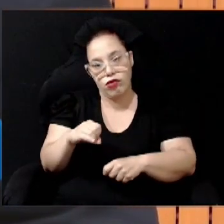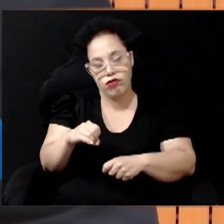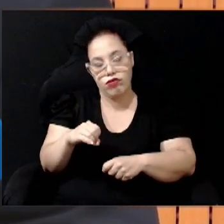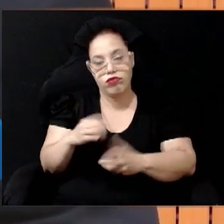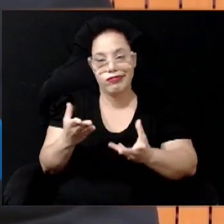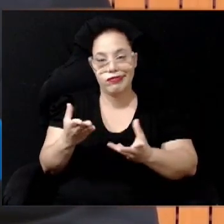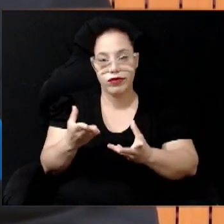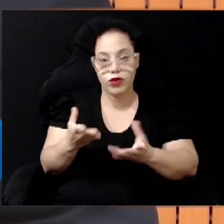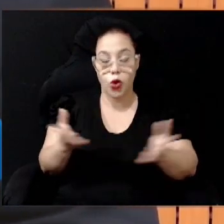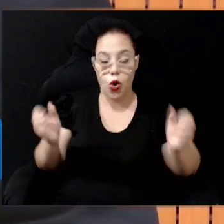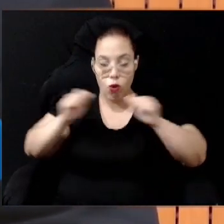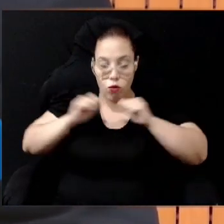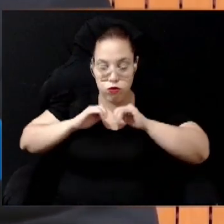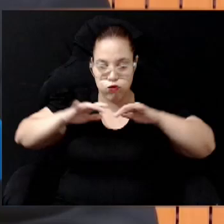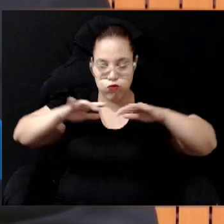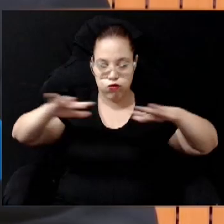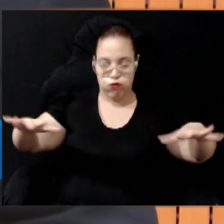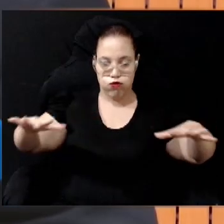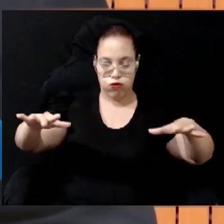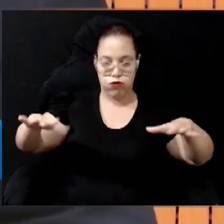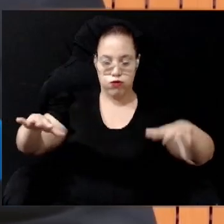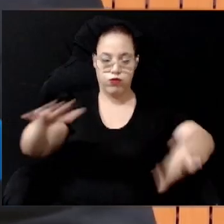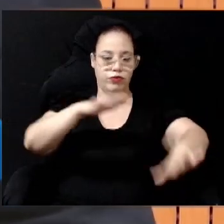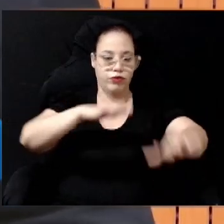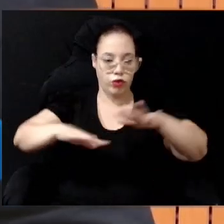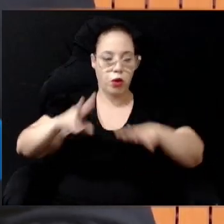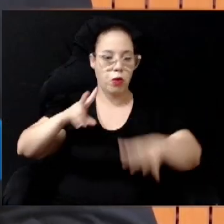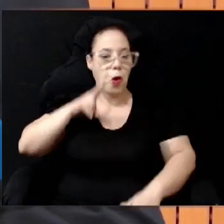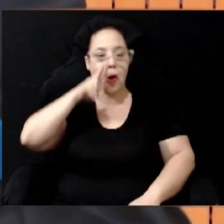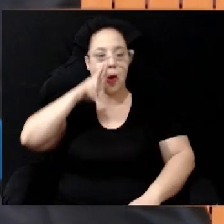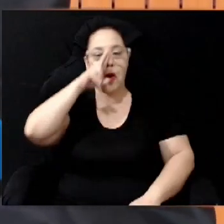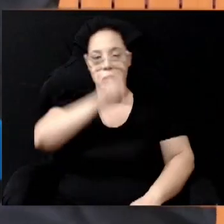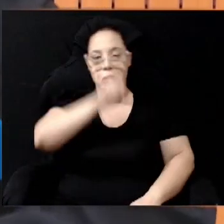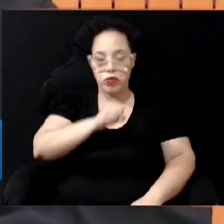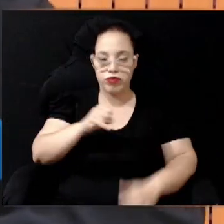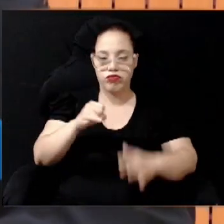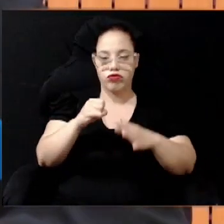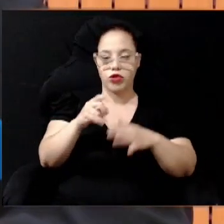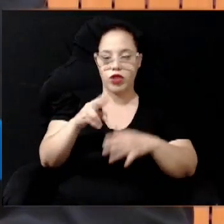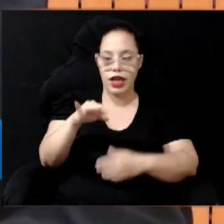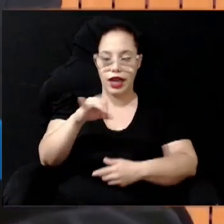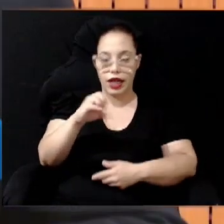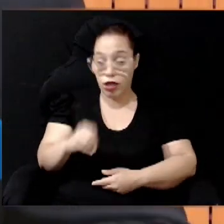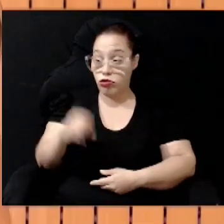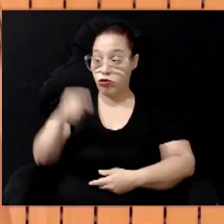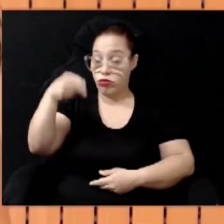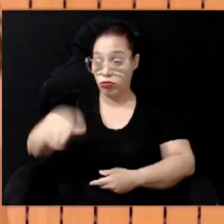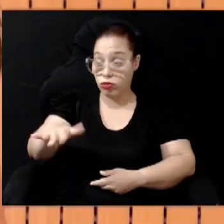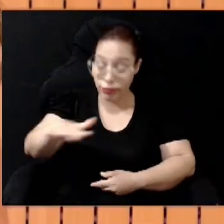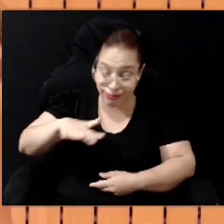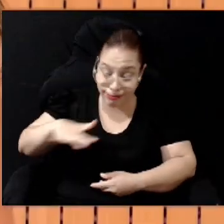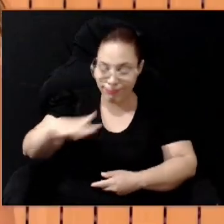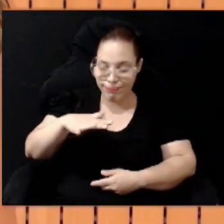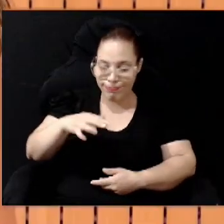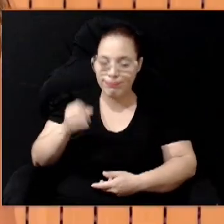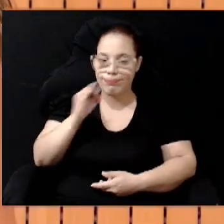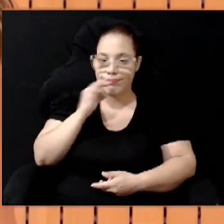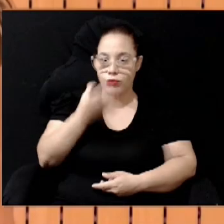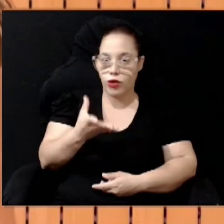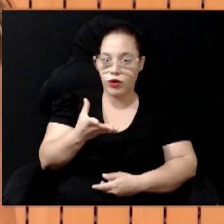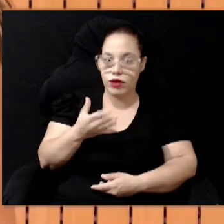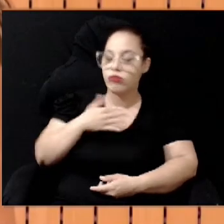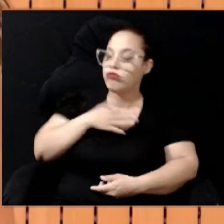pujante, nós temos uma região forte, um distrito que é promissor. E é um prazer muito